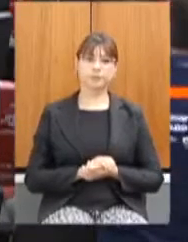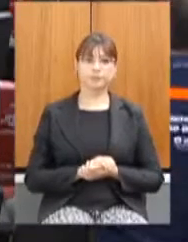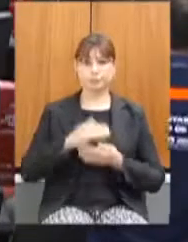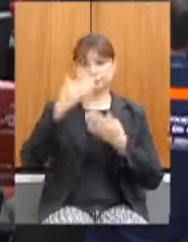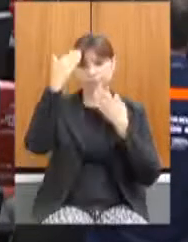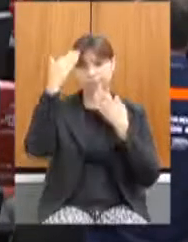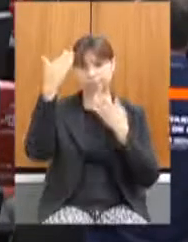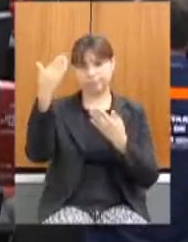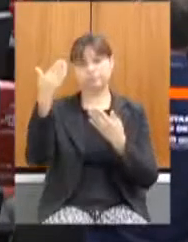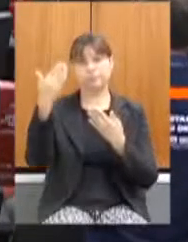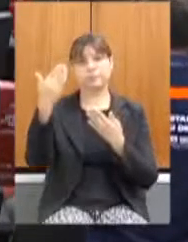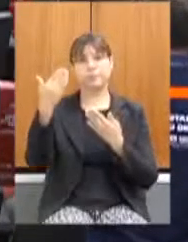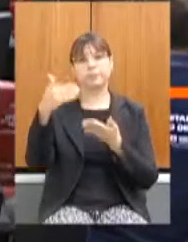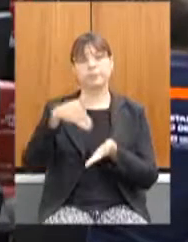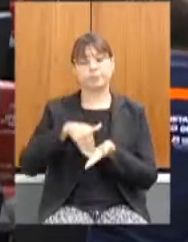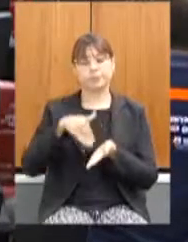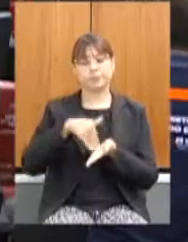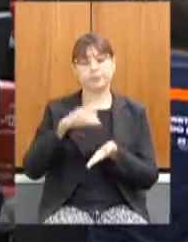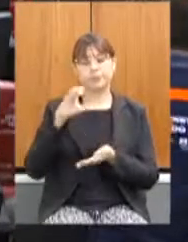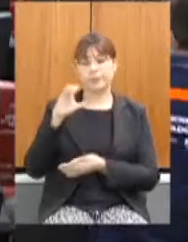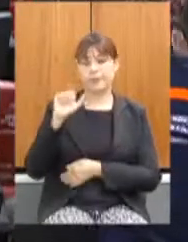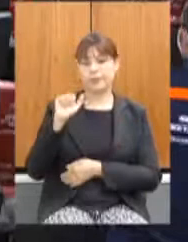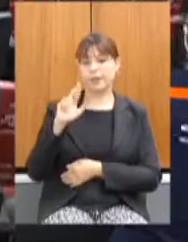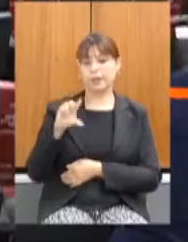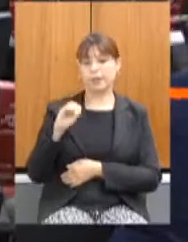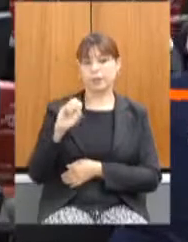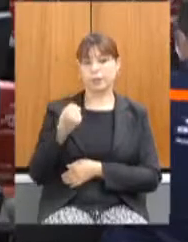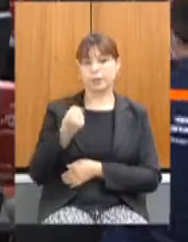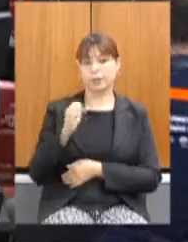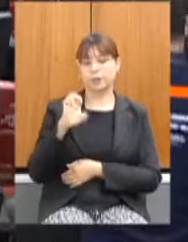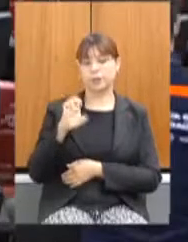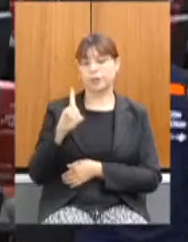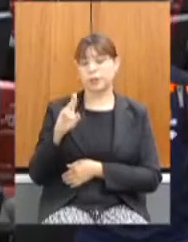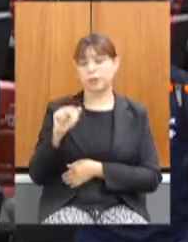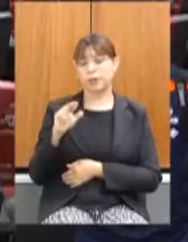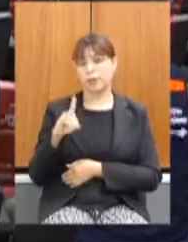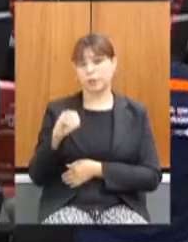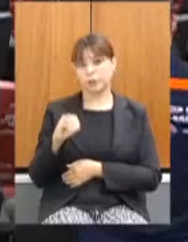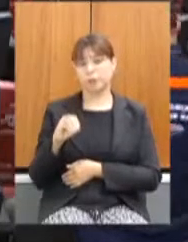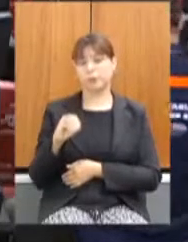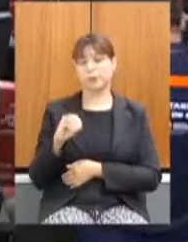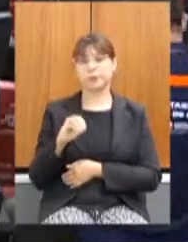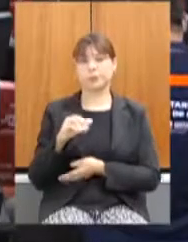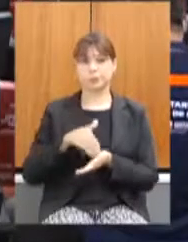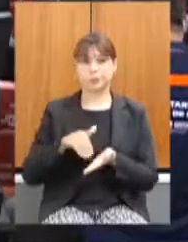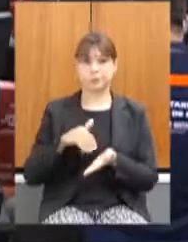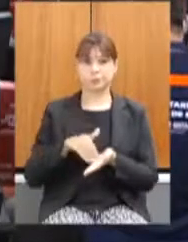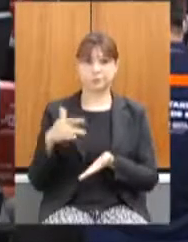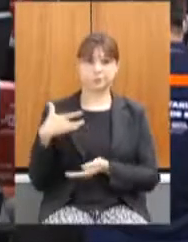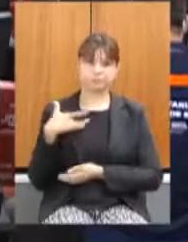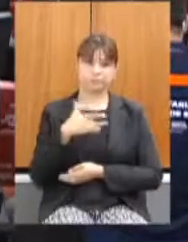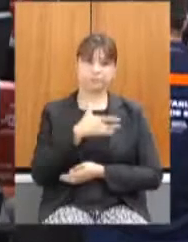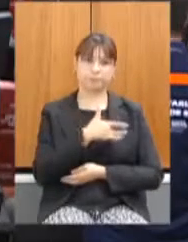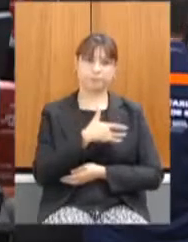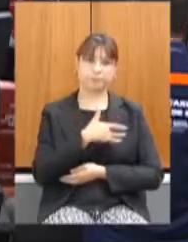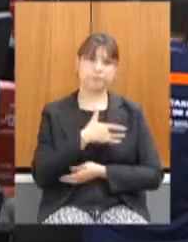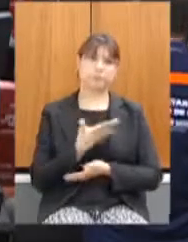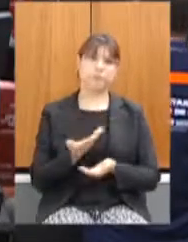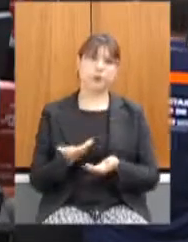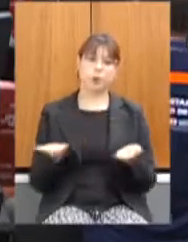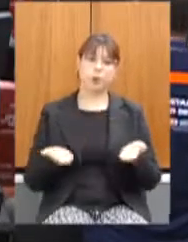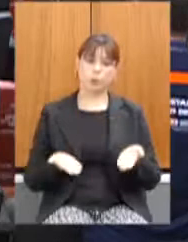presença do Senhor secretário Doutor Carlos Eduardo que estará conosco pelo